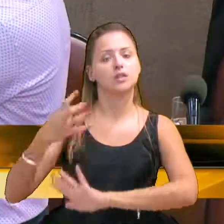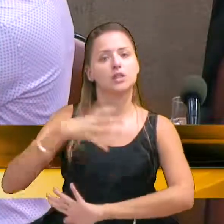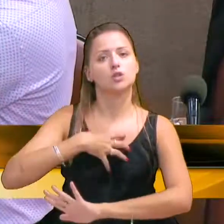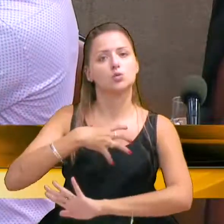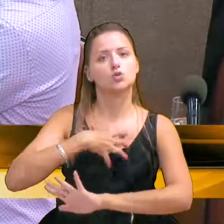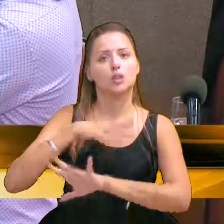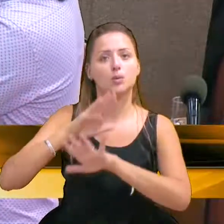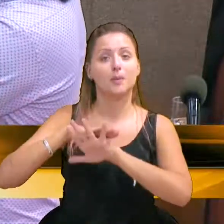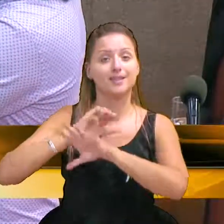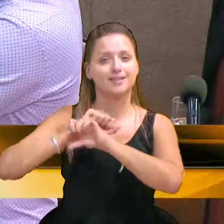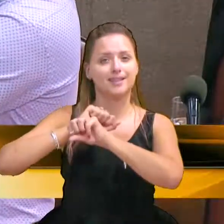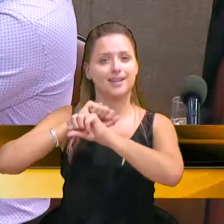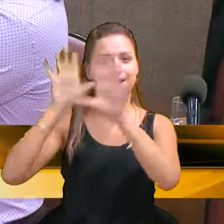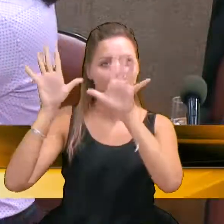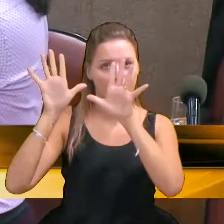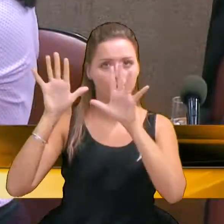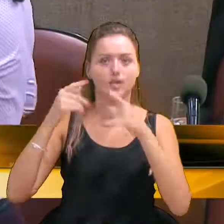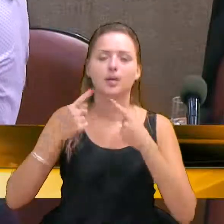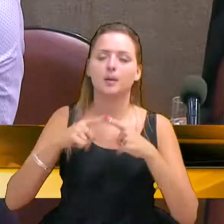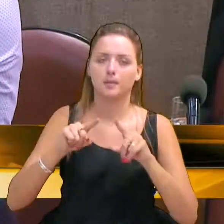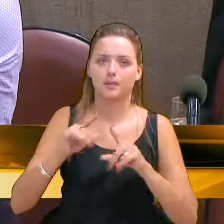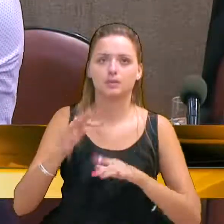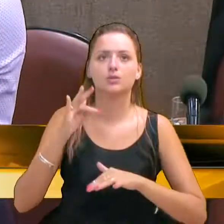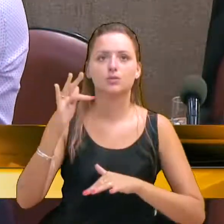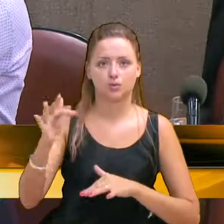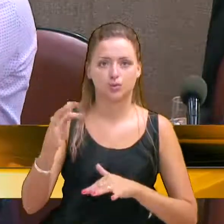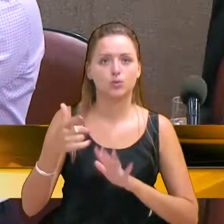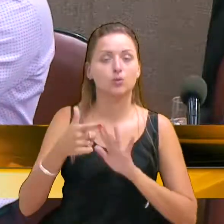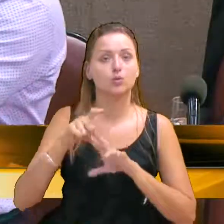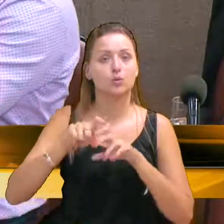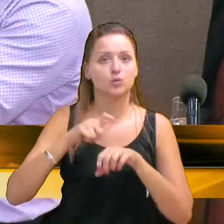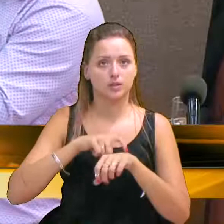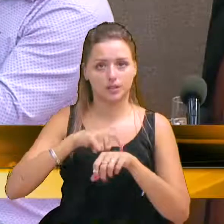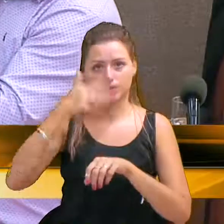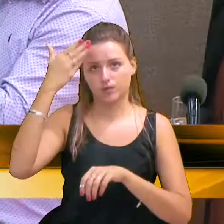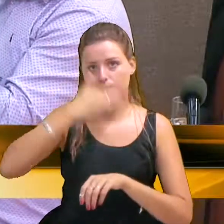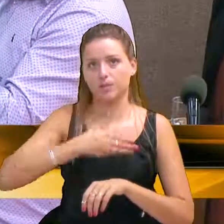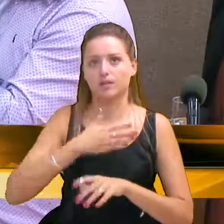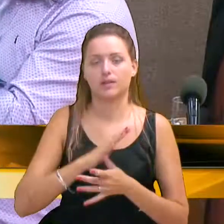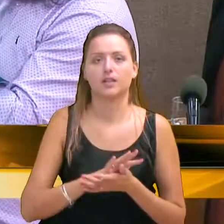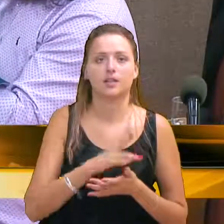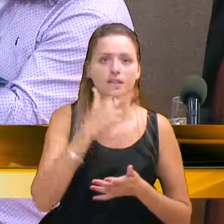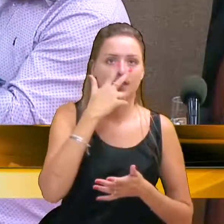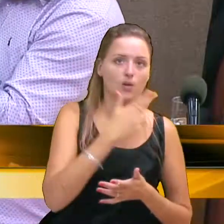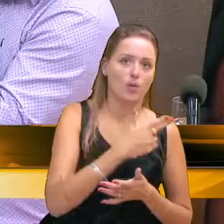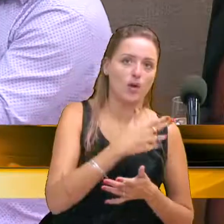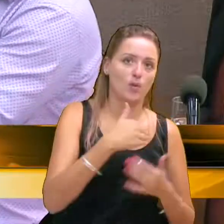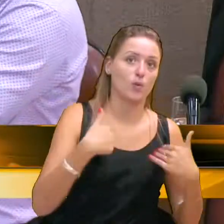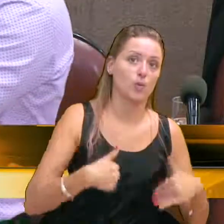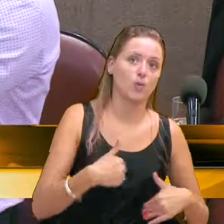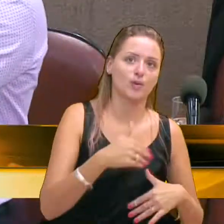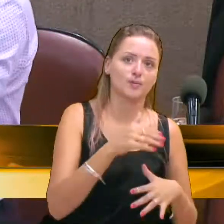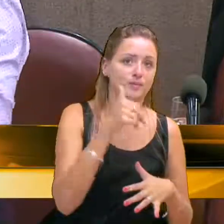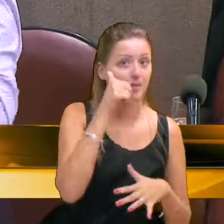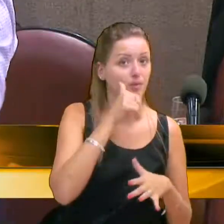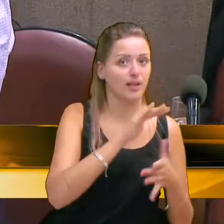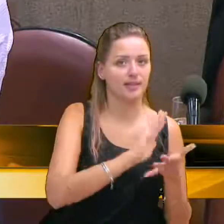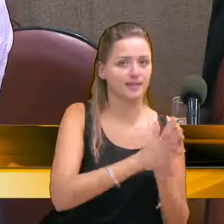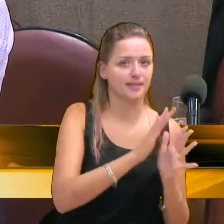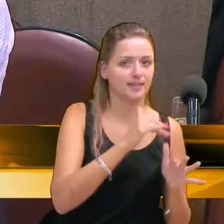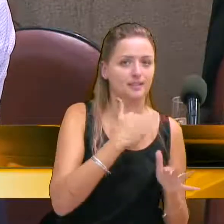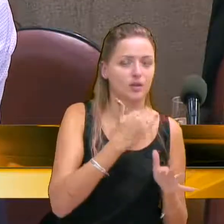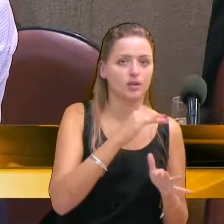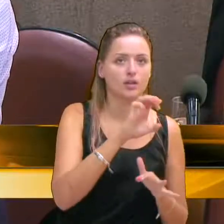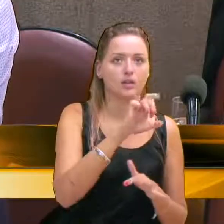contundente hoje, mas amanhã ou depois o tempo vai mostrar. Então, assim como o corpo da Elisa nunca apareceu, tem coisas que